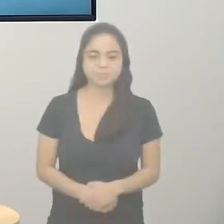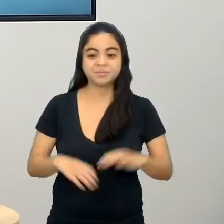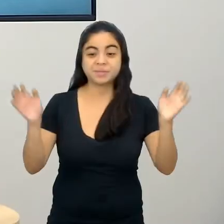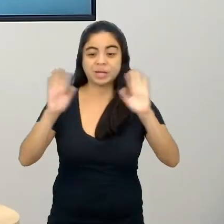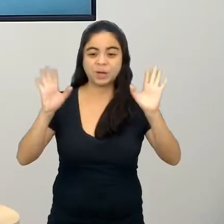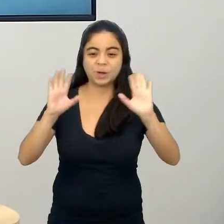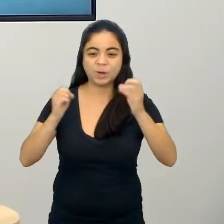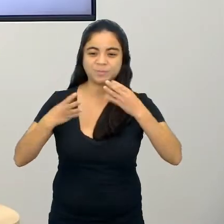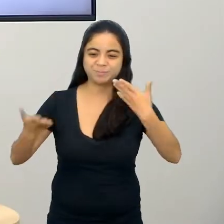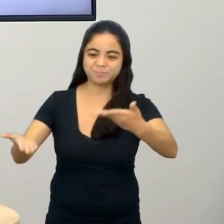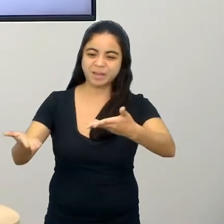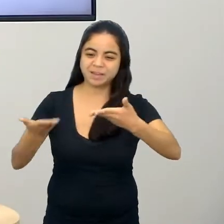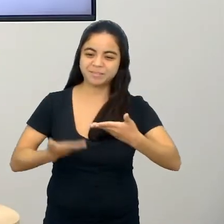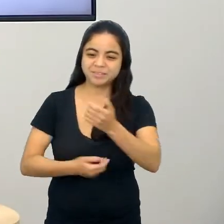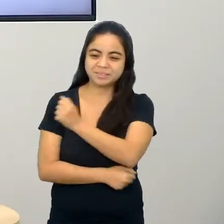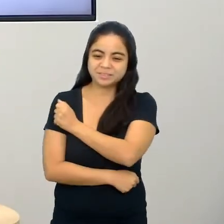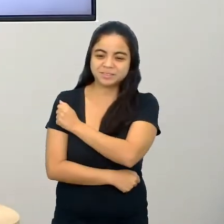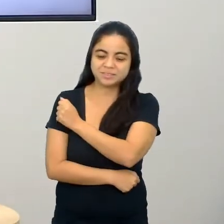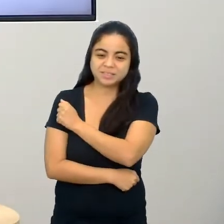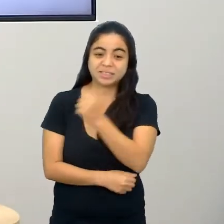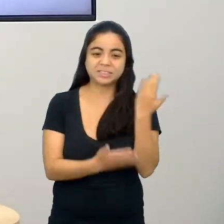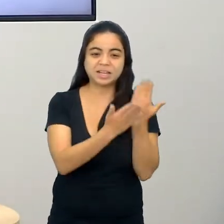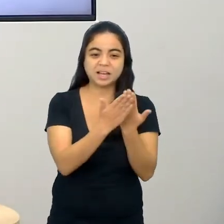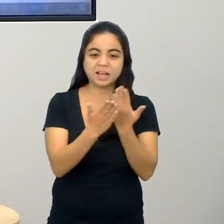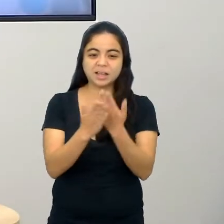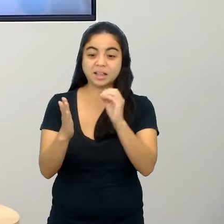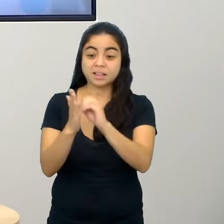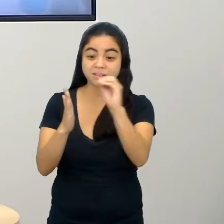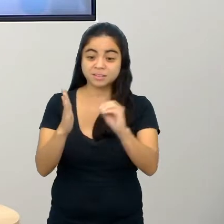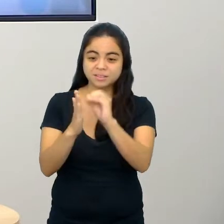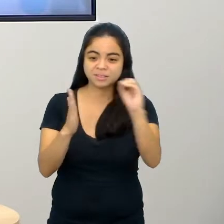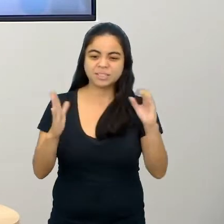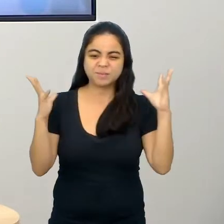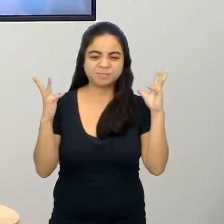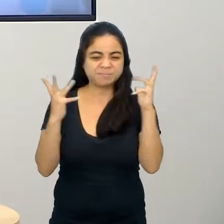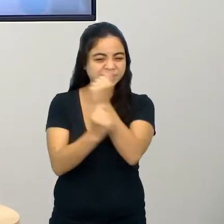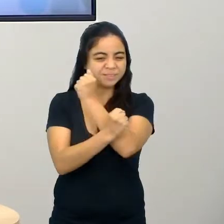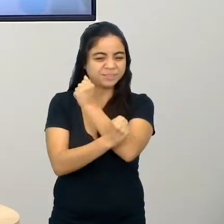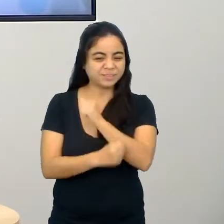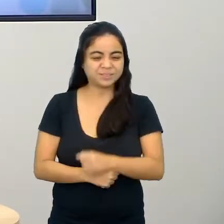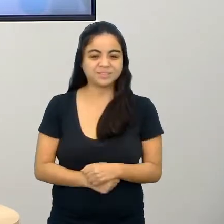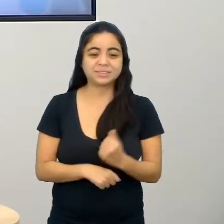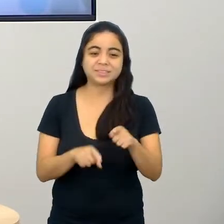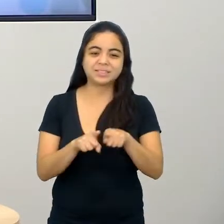caríssimos estudantes, para mais uma aula do nosso Centro de Mídias maravilhoso, do nosso